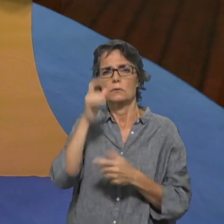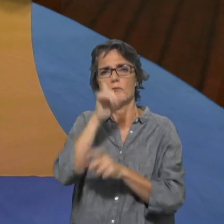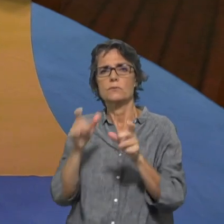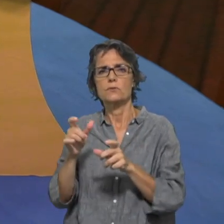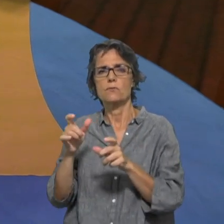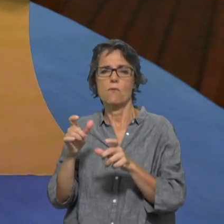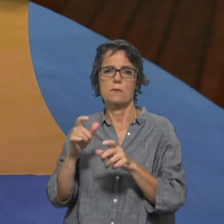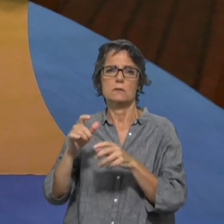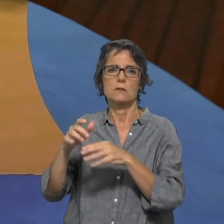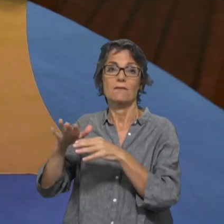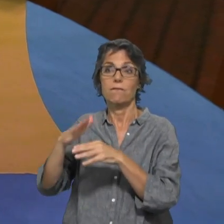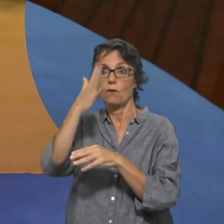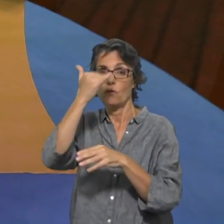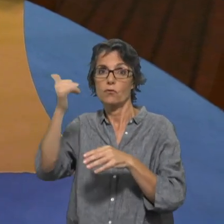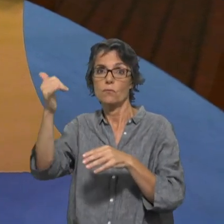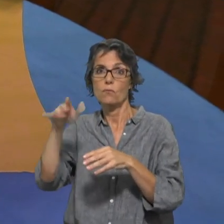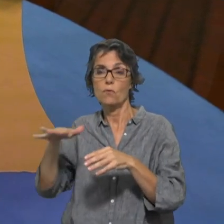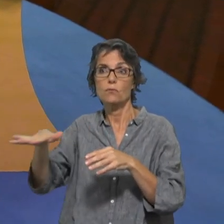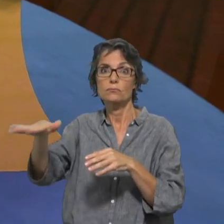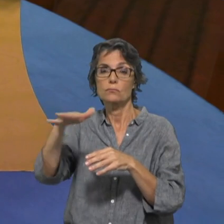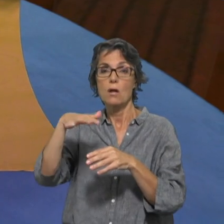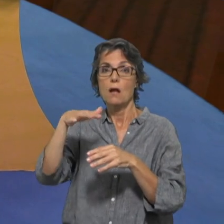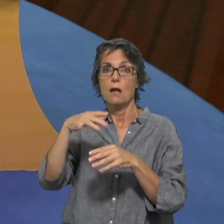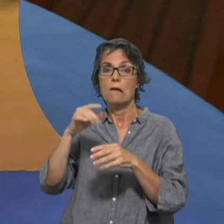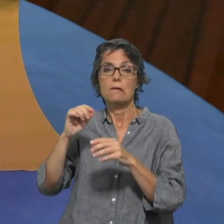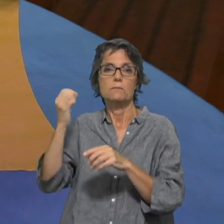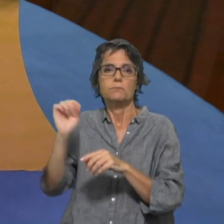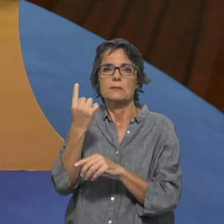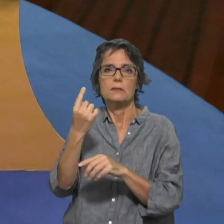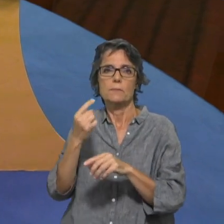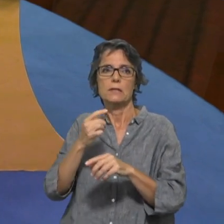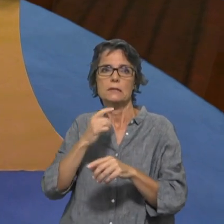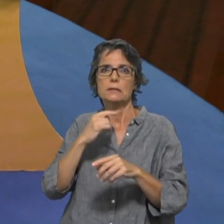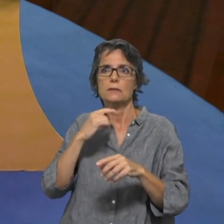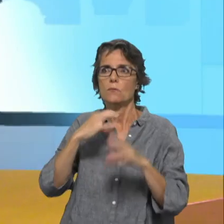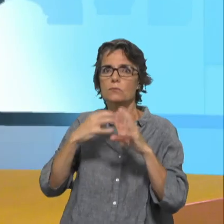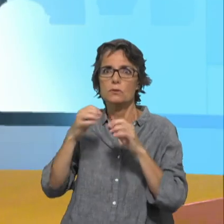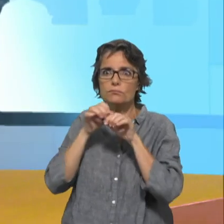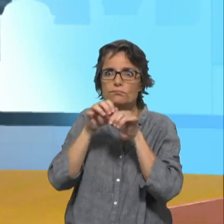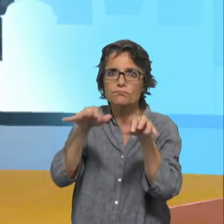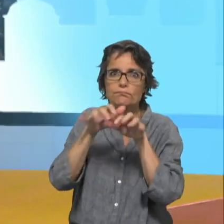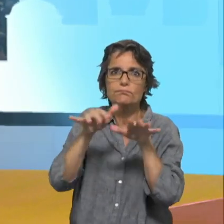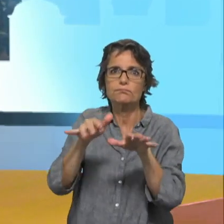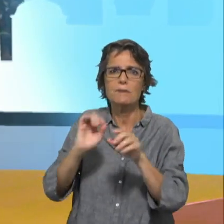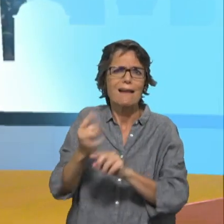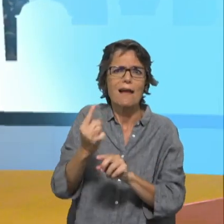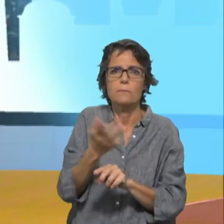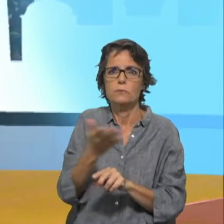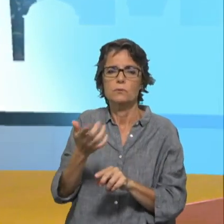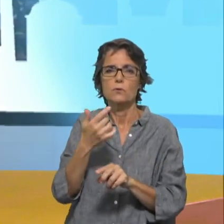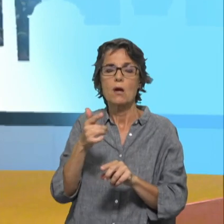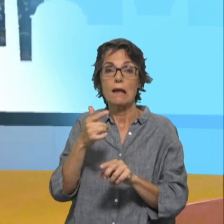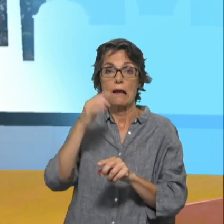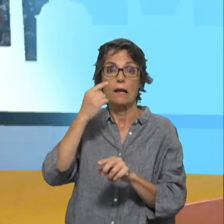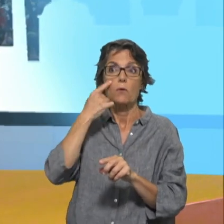fora a Timor-Leste, e parece que toda a ilha sabia. E rapidamente tínhamos informações sobre o que se passava na zona mais